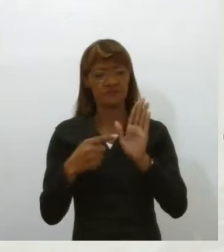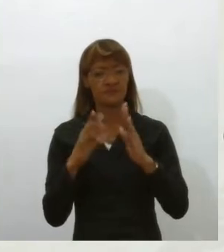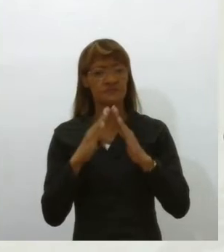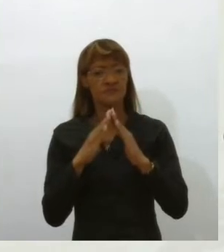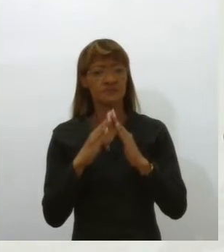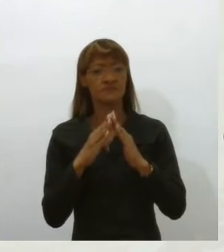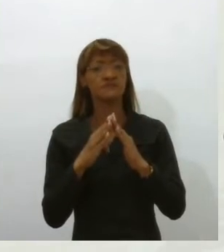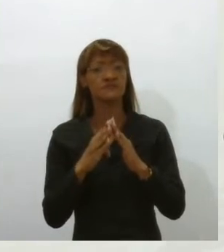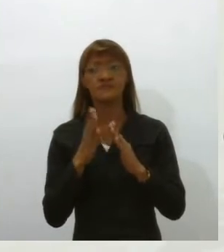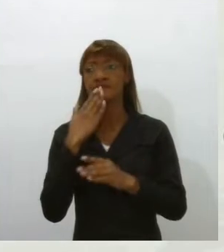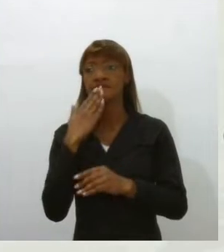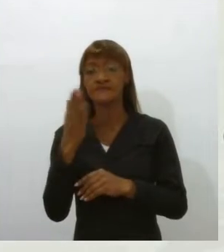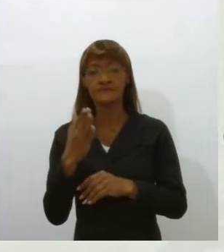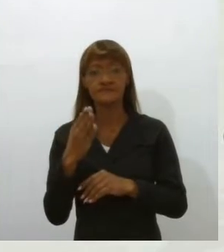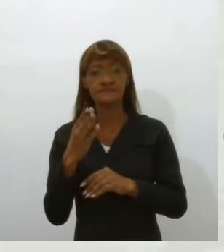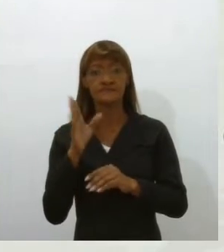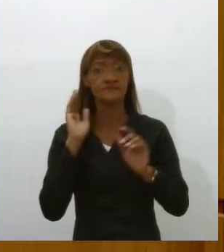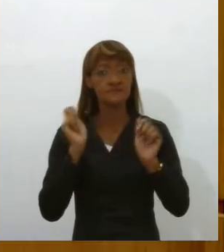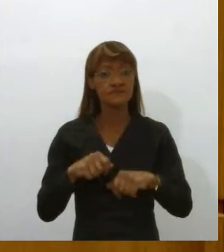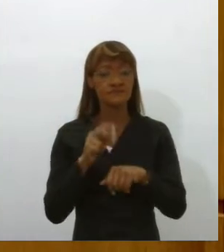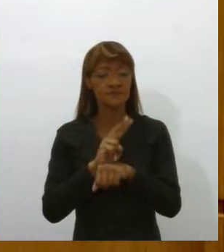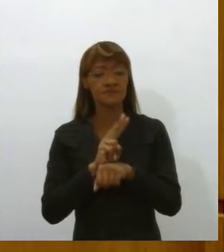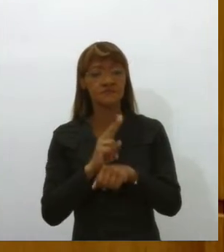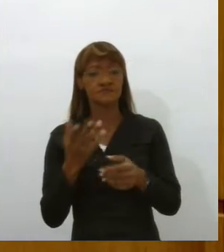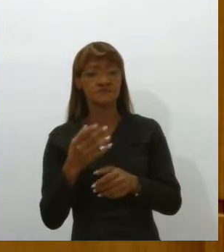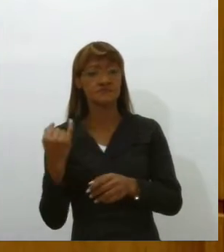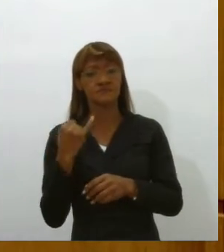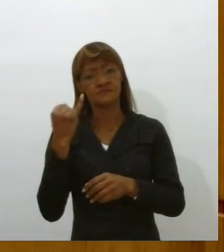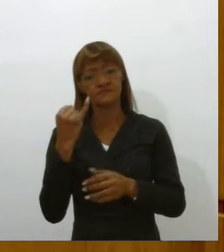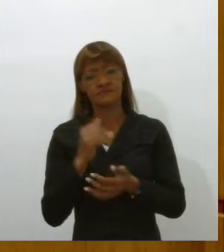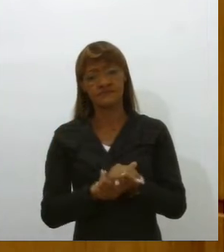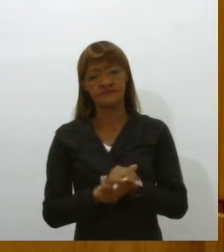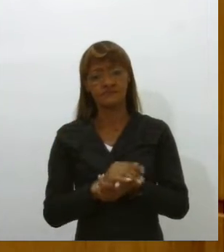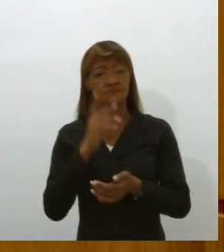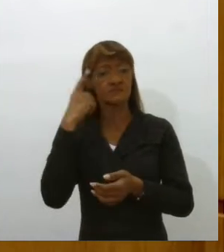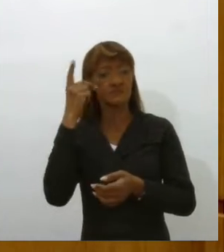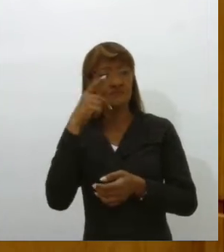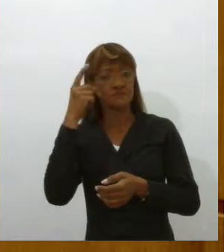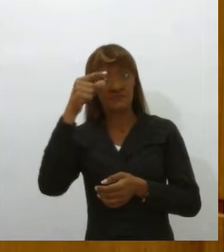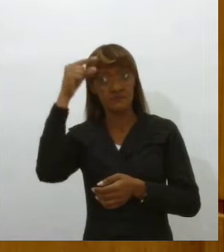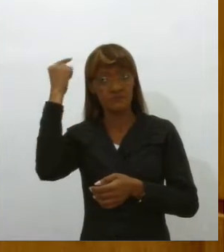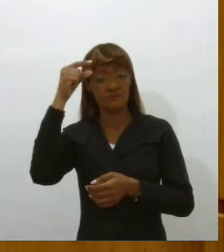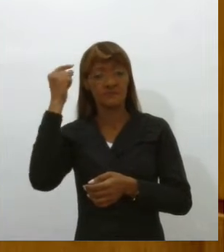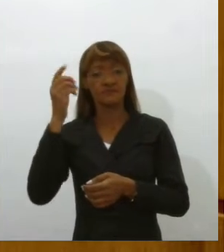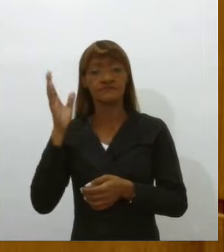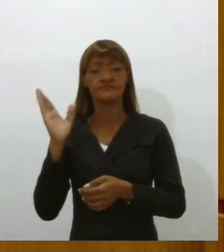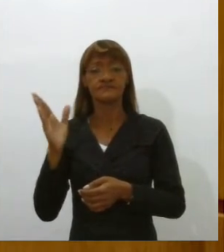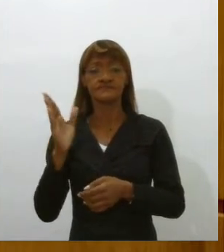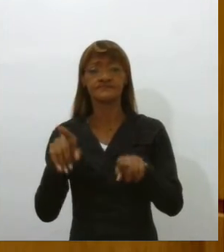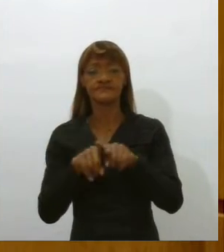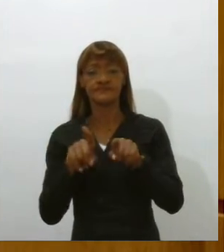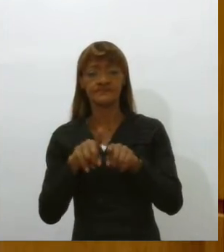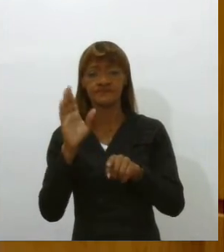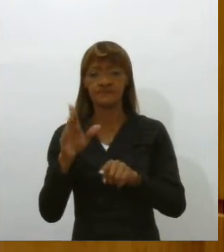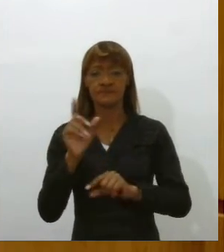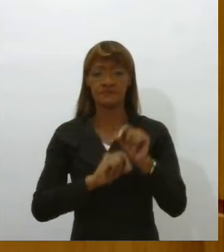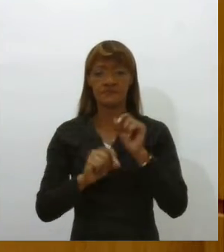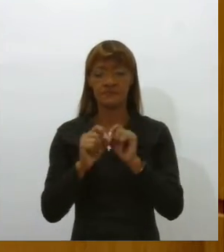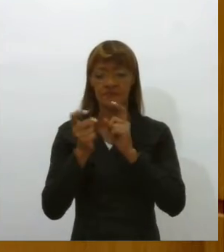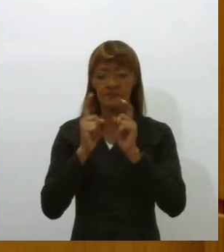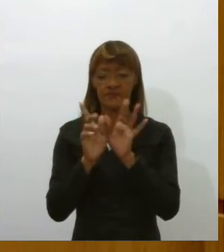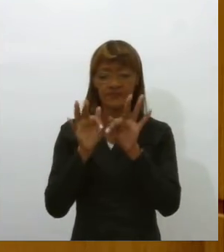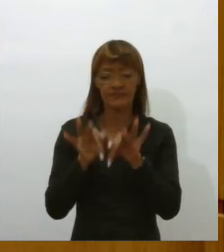medidas protetivas de casa mesmo, é muito importante. O deputado Francisco Gualberto, do PSD, fechou os pronunciamentos do pequeno expediente,